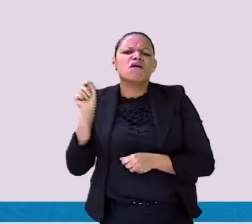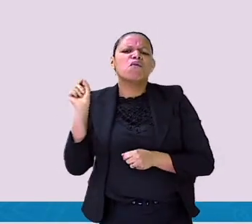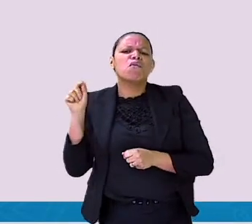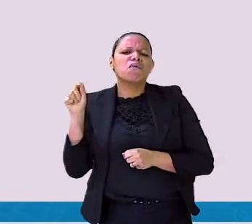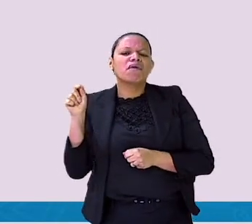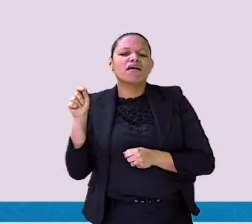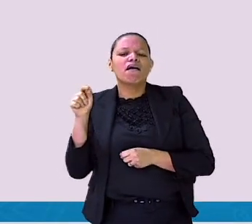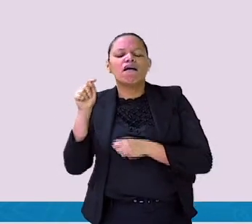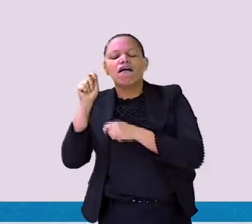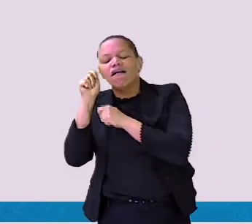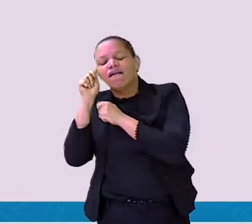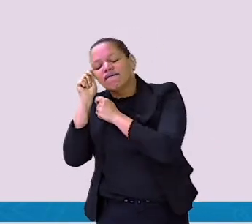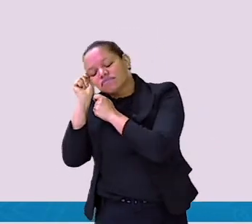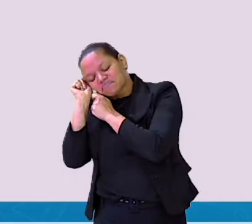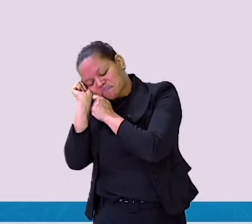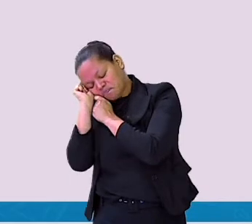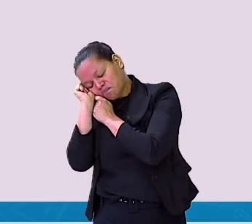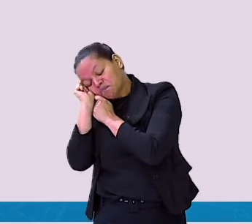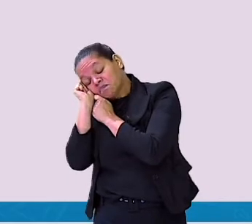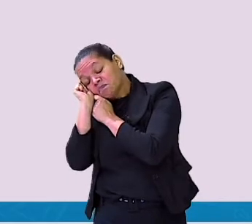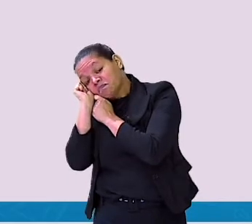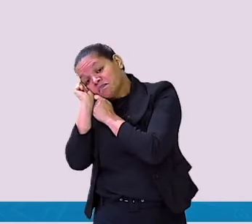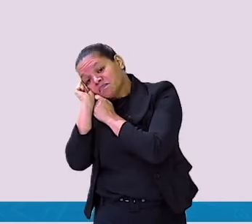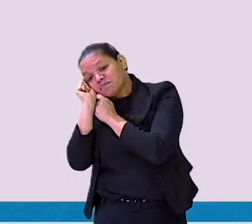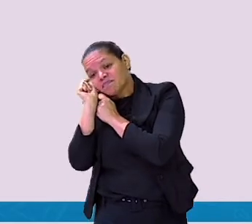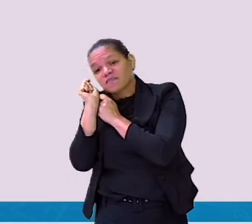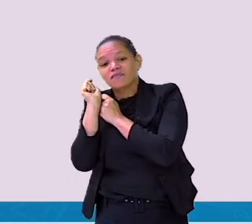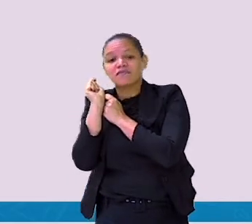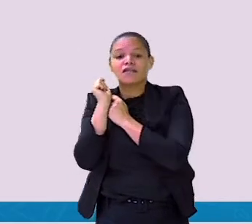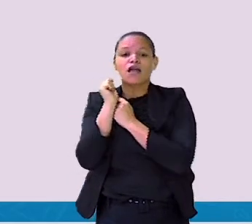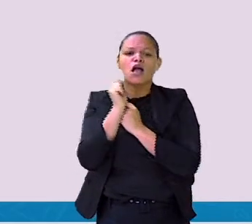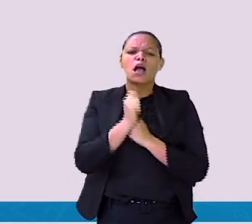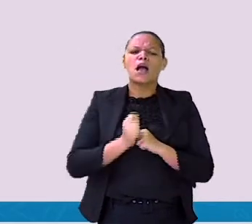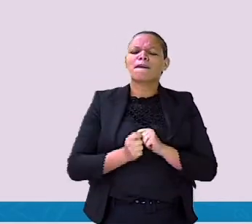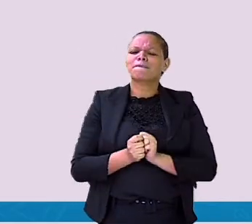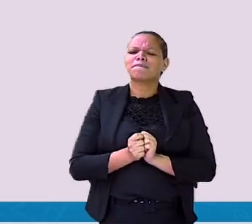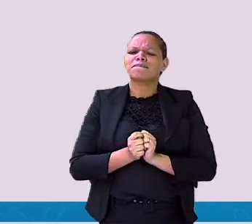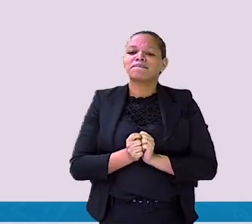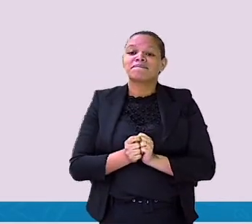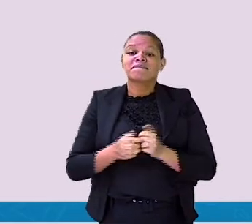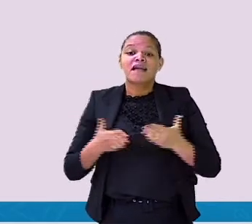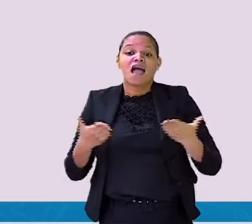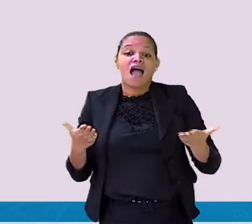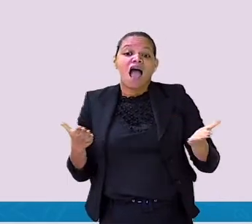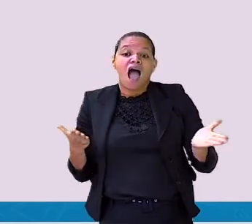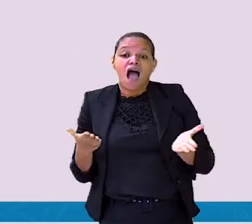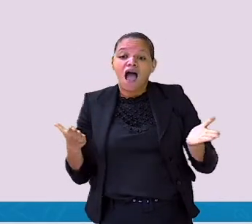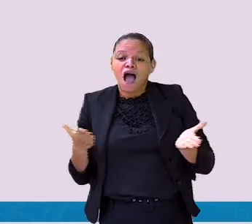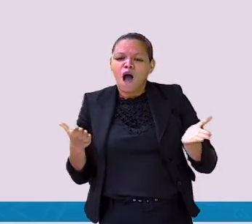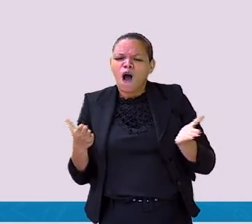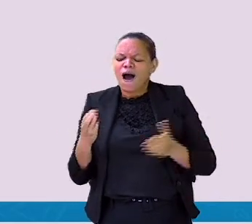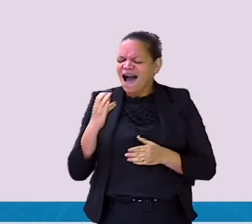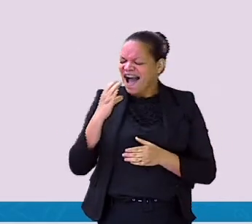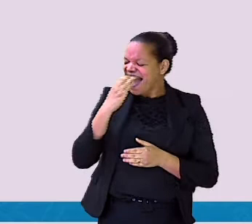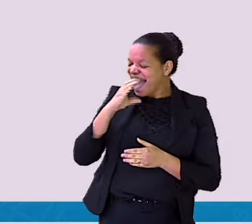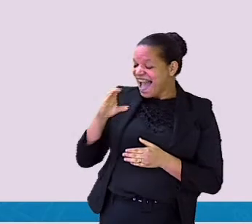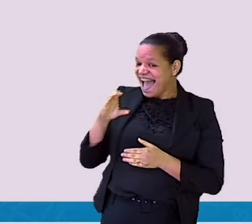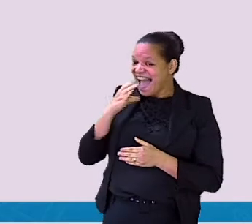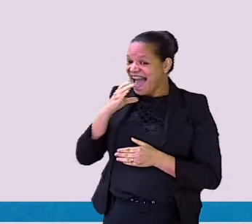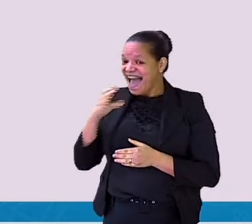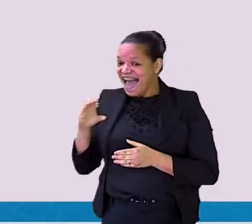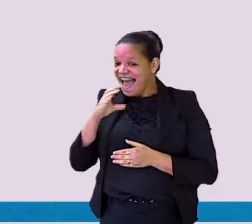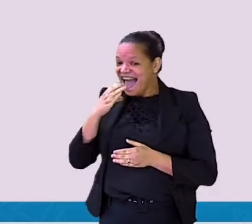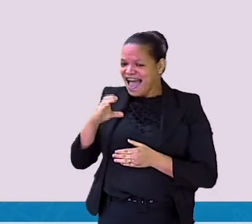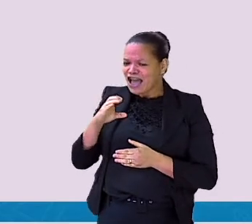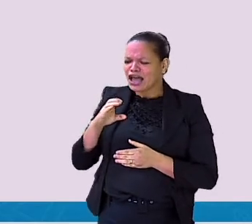dorminhoca. Isso mesmo, ó, dorminhoca. E o nosso último adjetivo vai para a hiena,